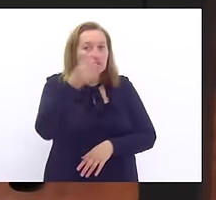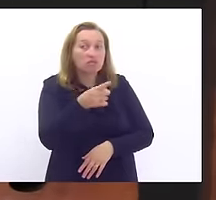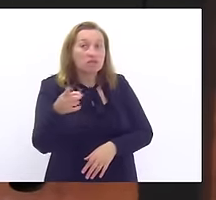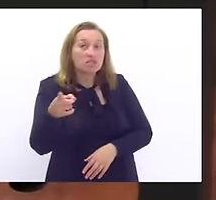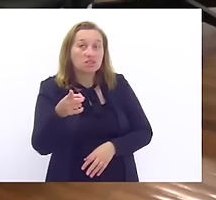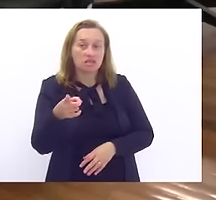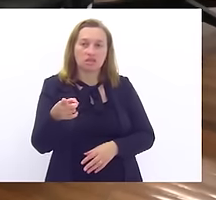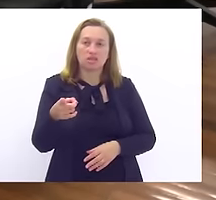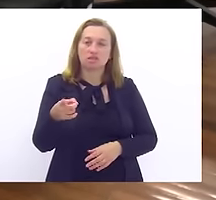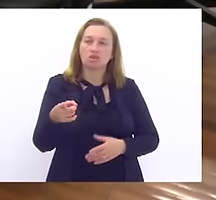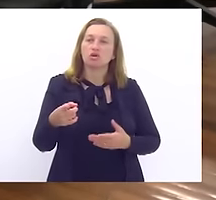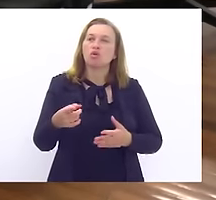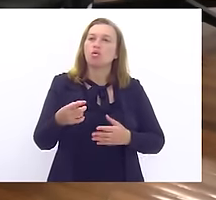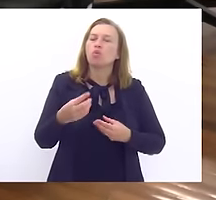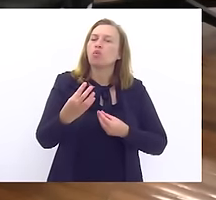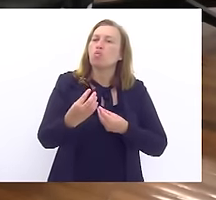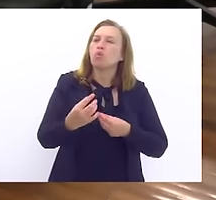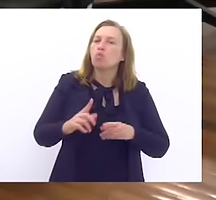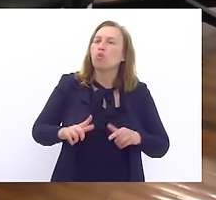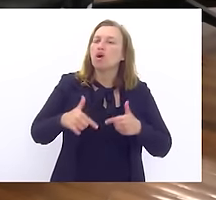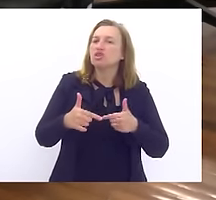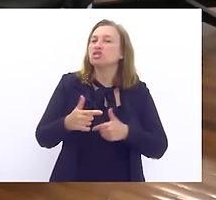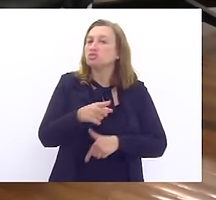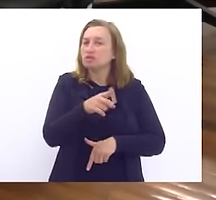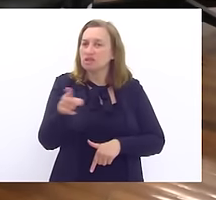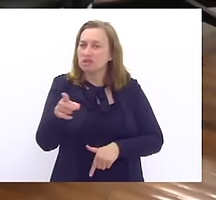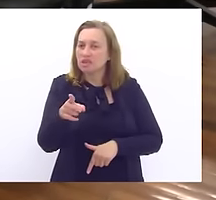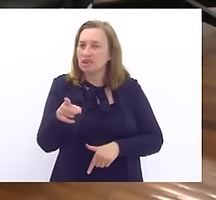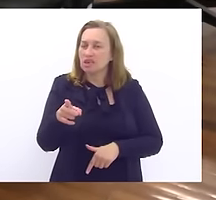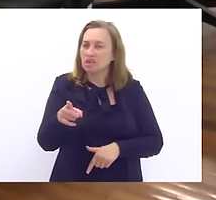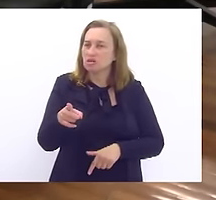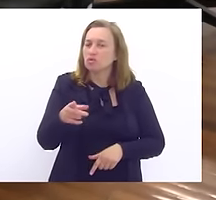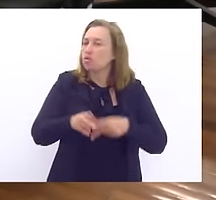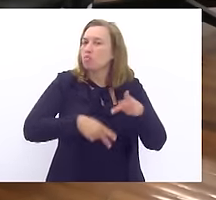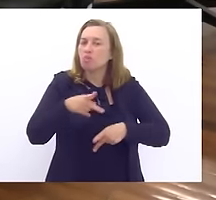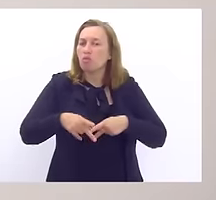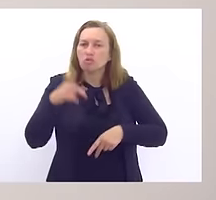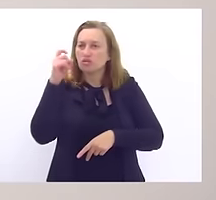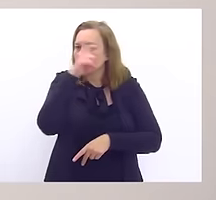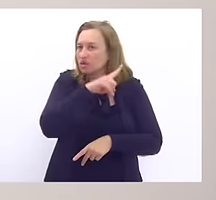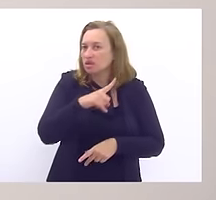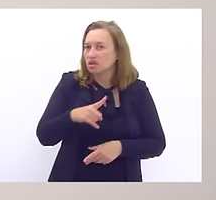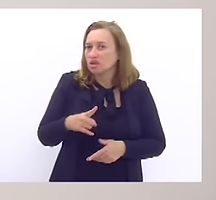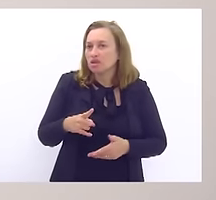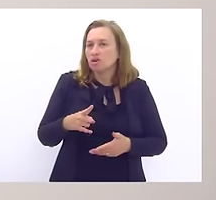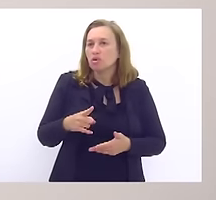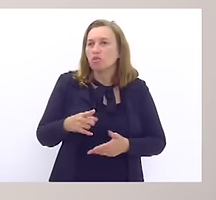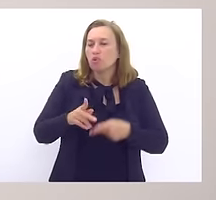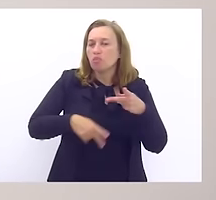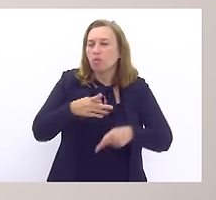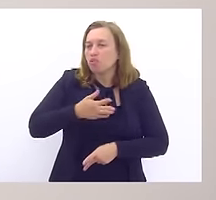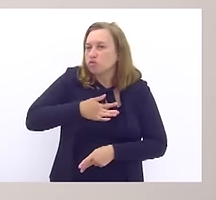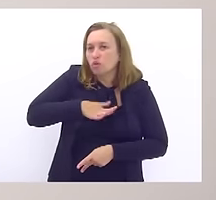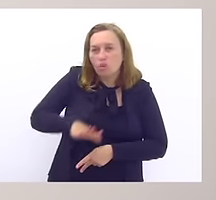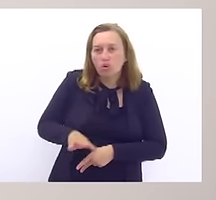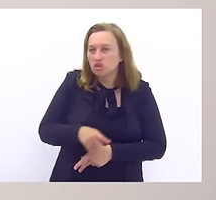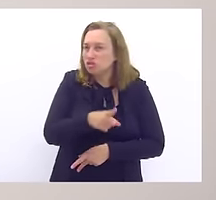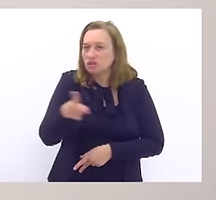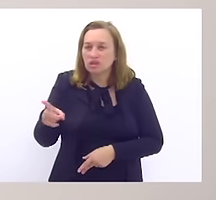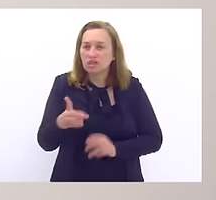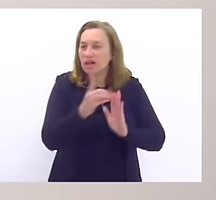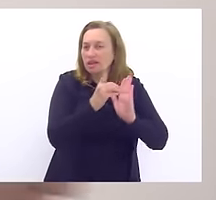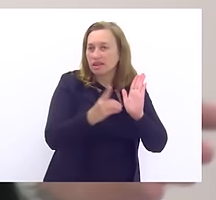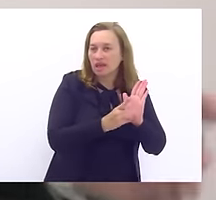a forma arbitrária que você tratam a população tá combinando nisso vocês estão sendo odiados igual ao STF cara dentro do Detran